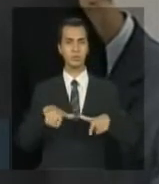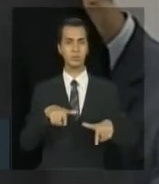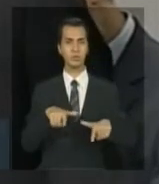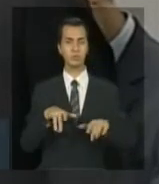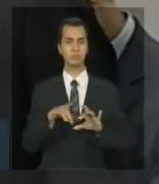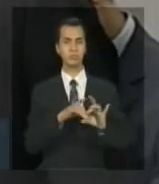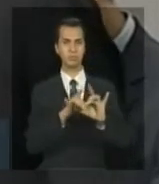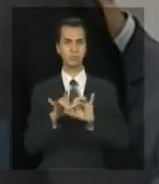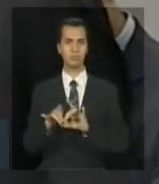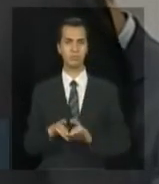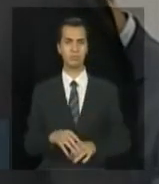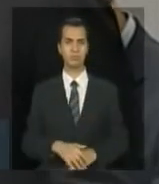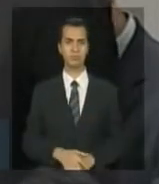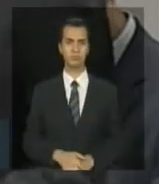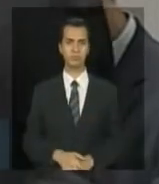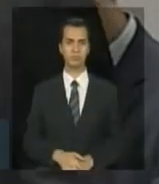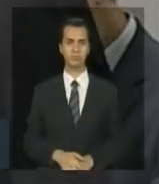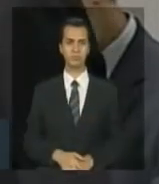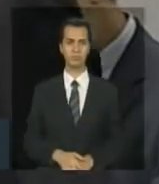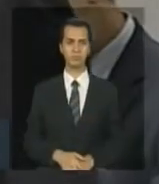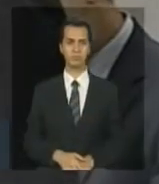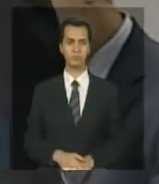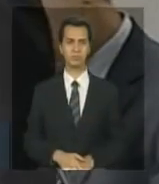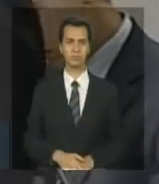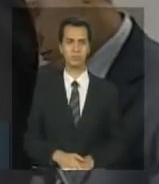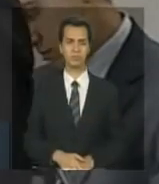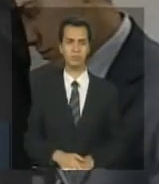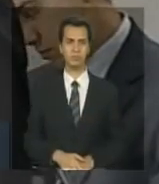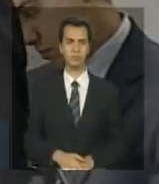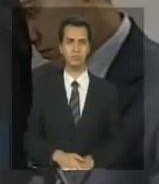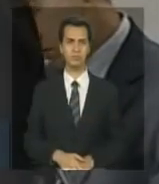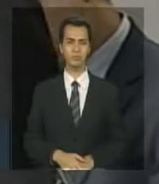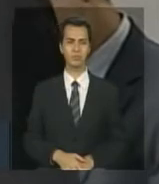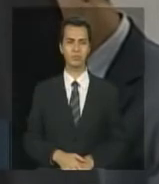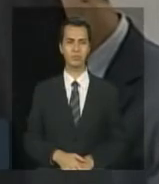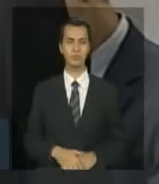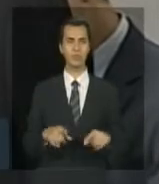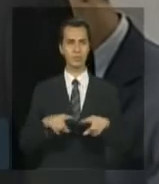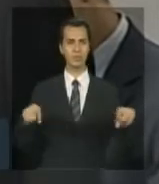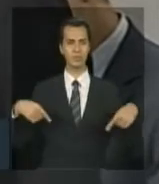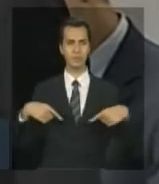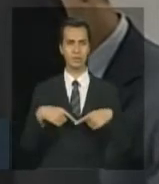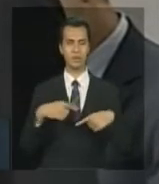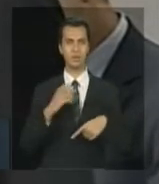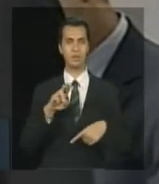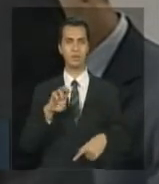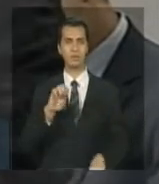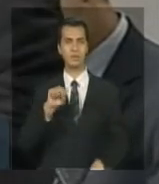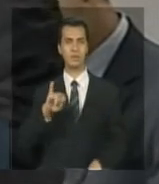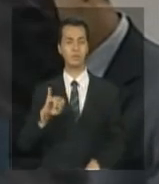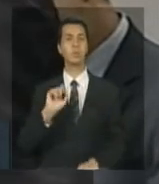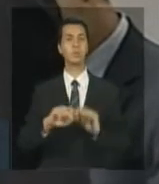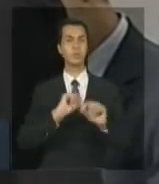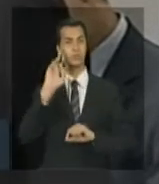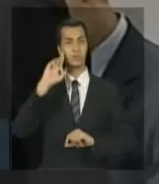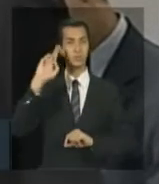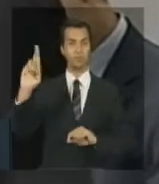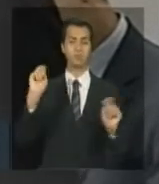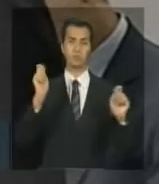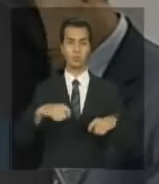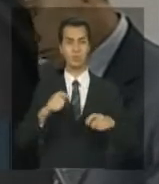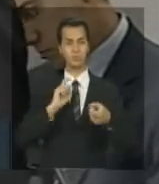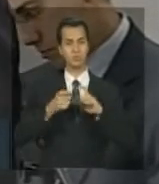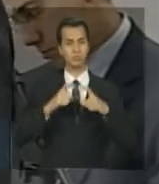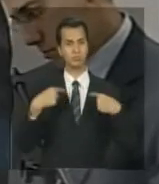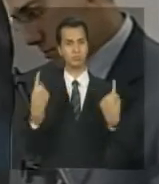os outros órgãos próximo uma sala de crise lógico para as autoridades tomaram a decisão próximo as nossas